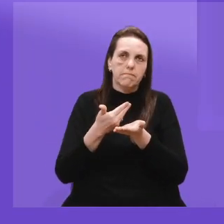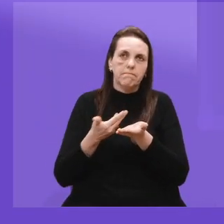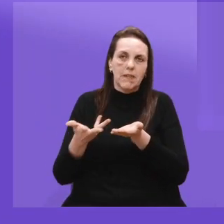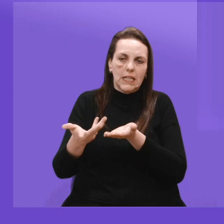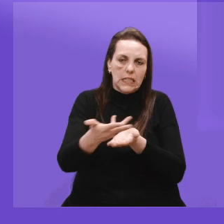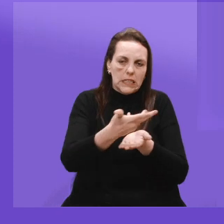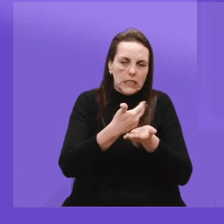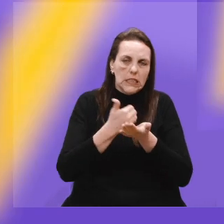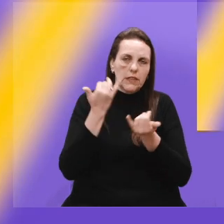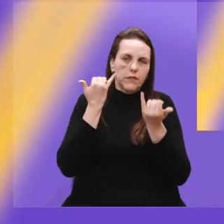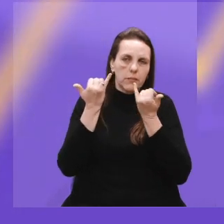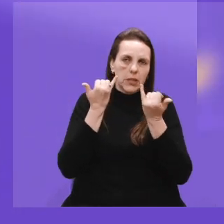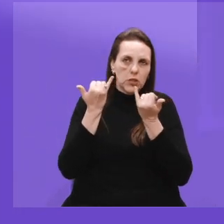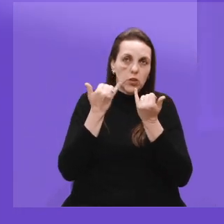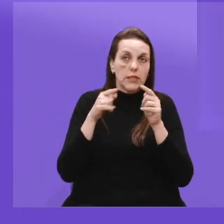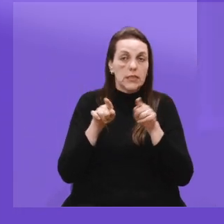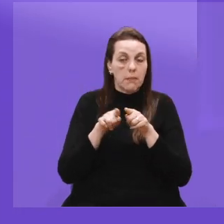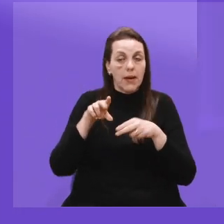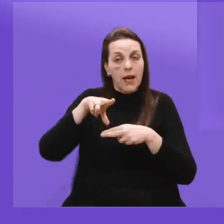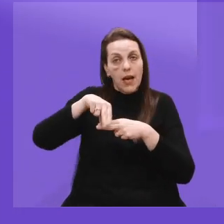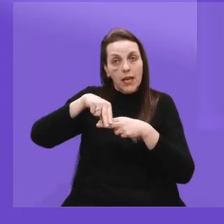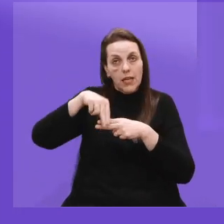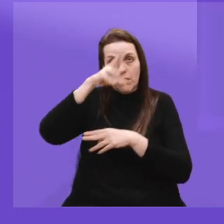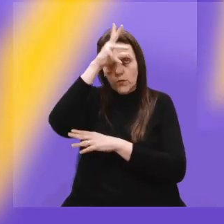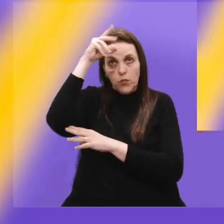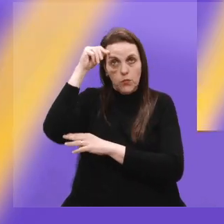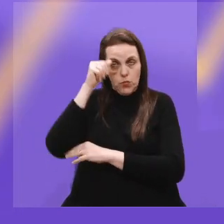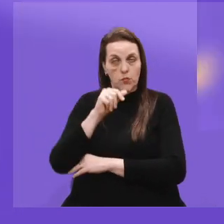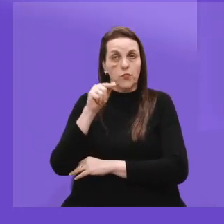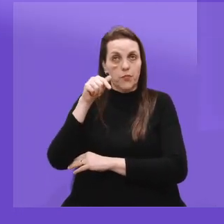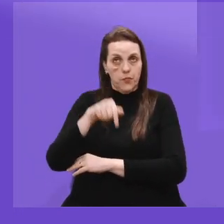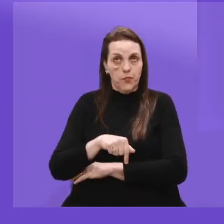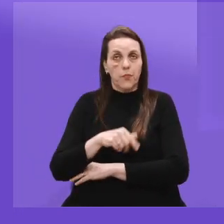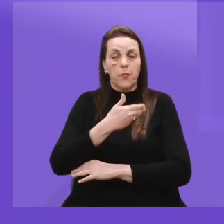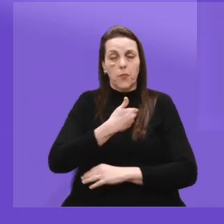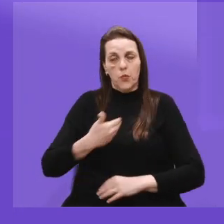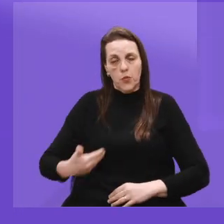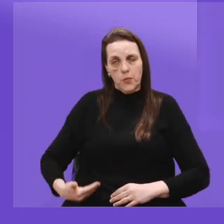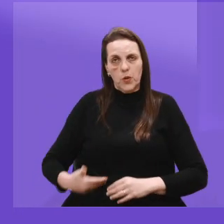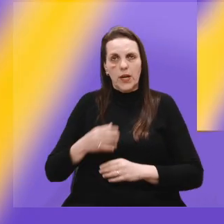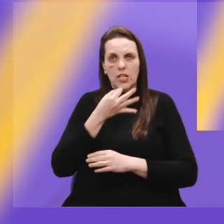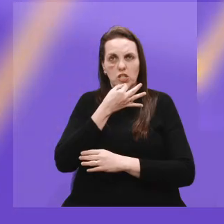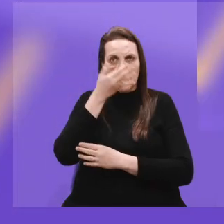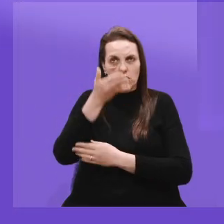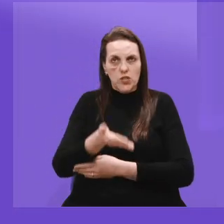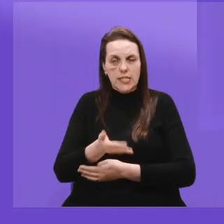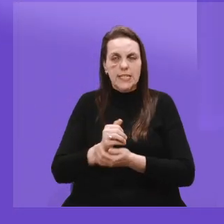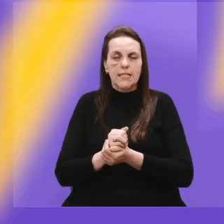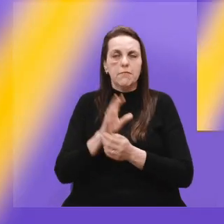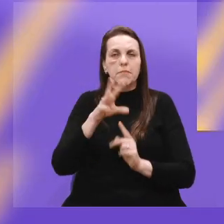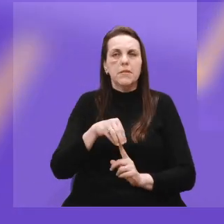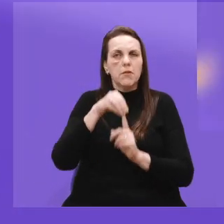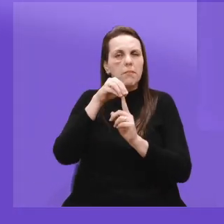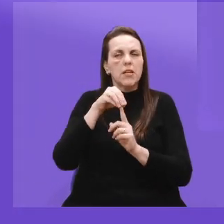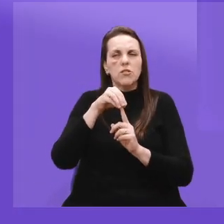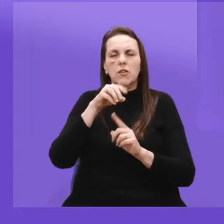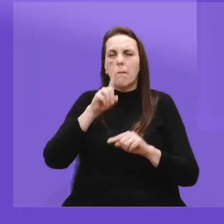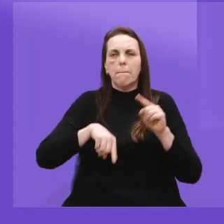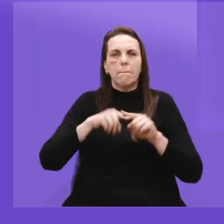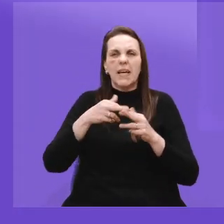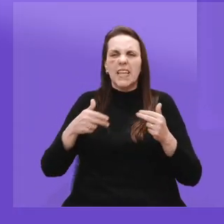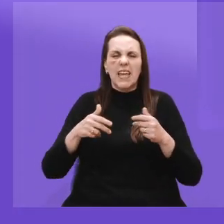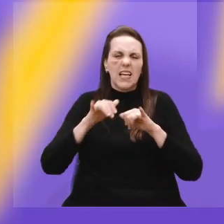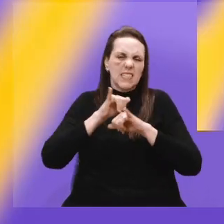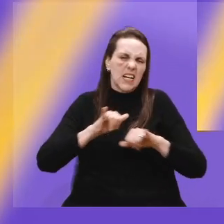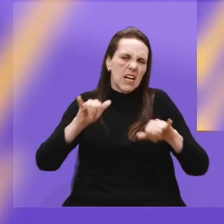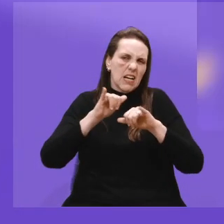também com alguns materiais do Arquivo Público Municipal aqui de Caxias, então, principalmente materiais de